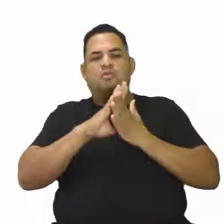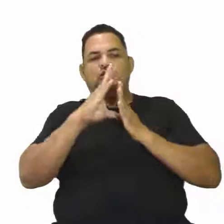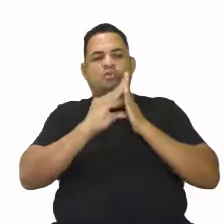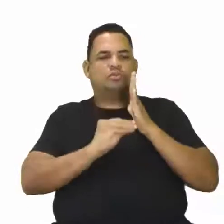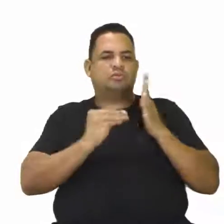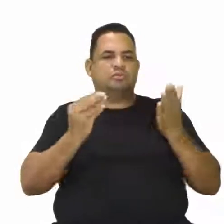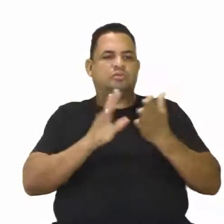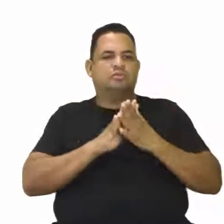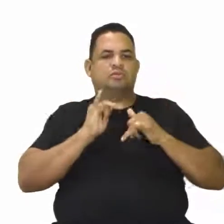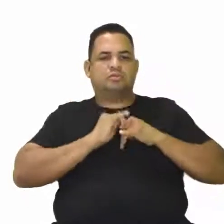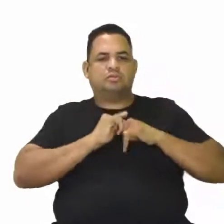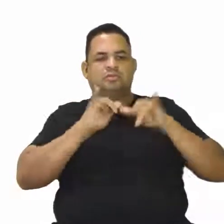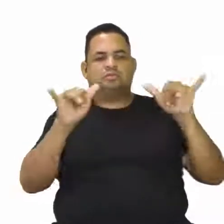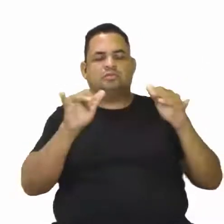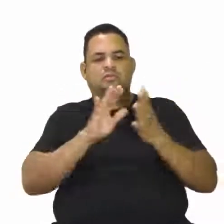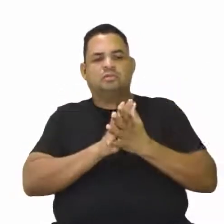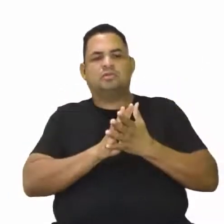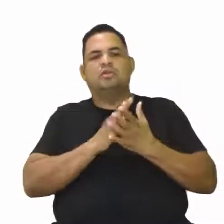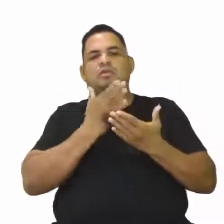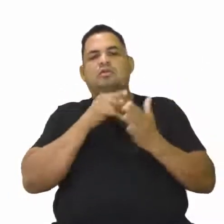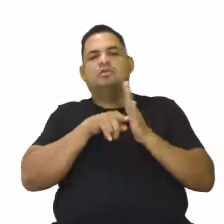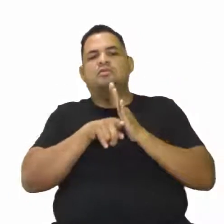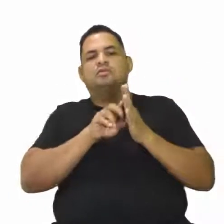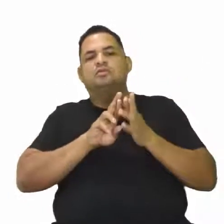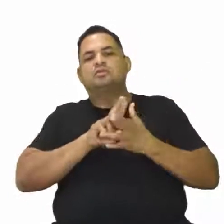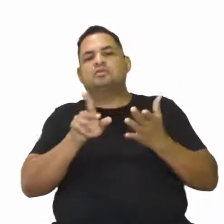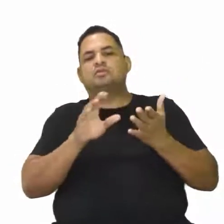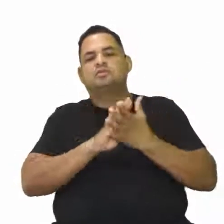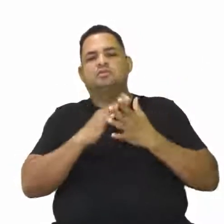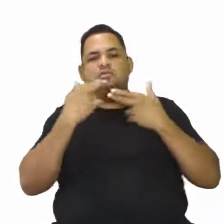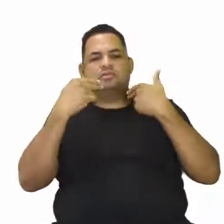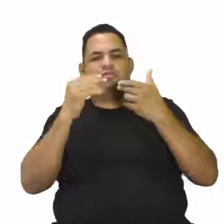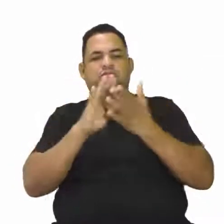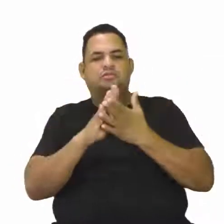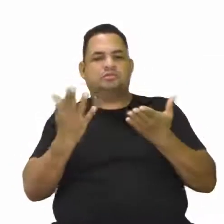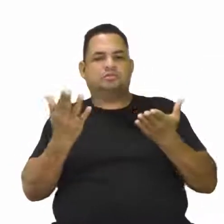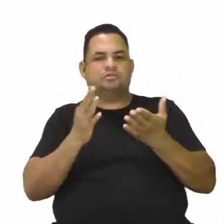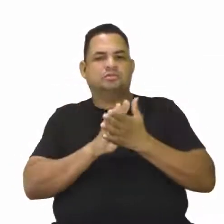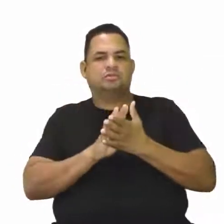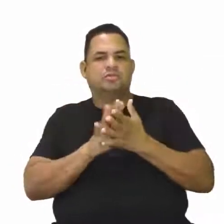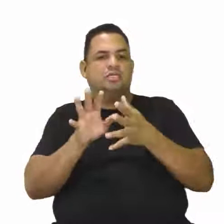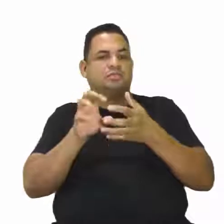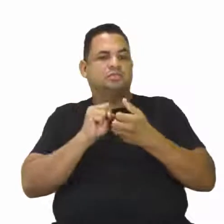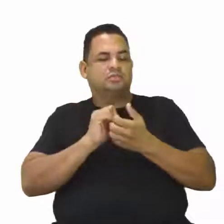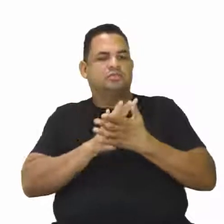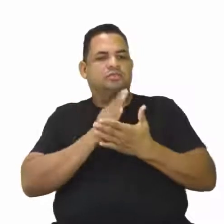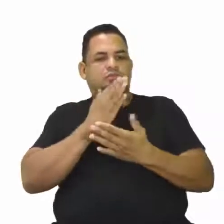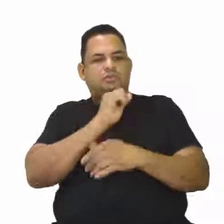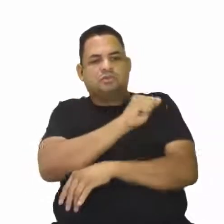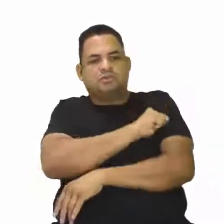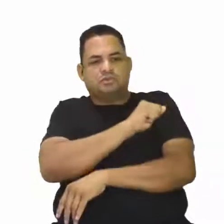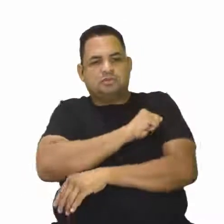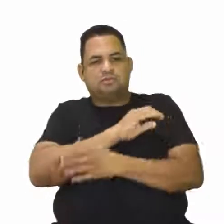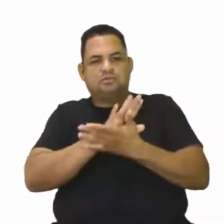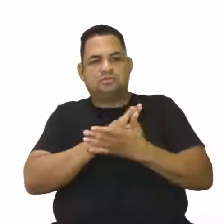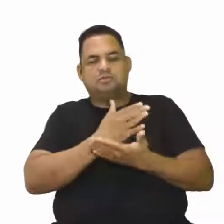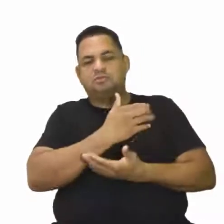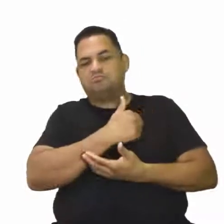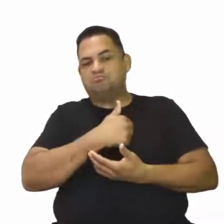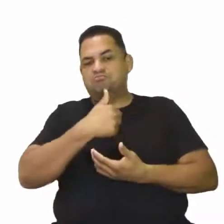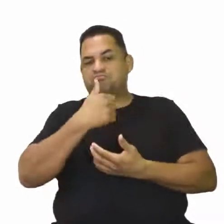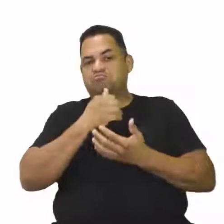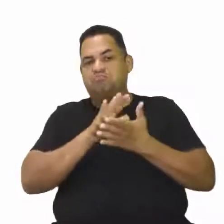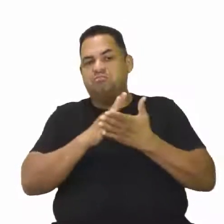conteúdo? Divulgar o estudo de diferentes idiomas e culturas para atrair os estudantes? Privilegiar o estudo de línguas maternas